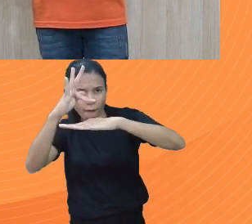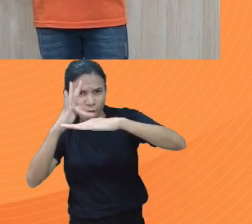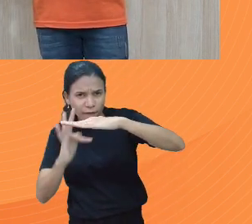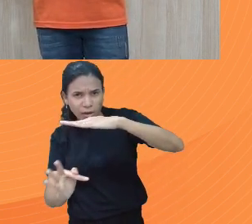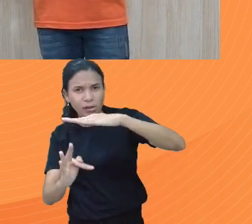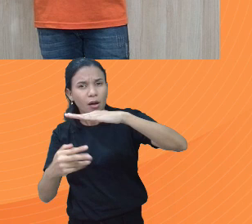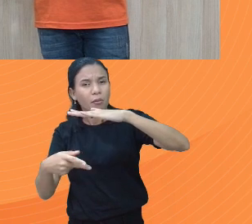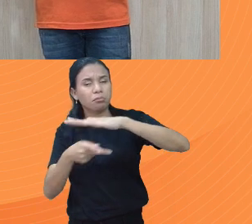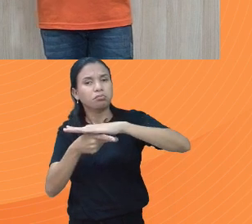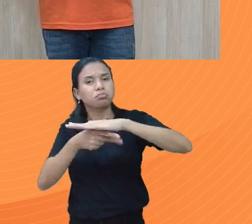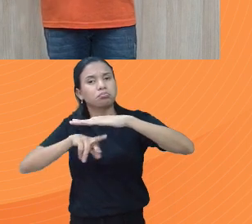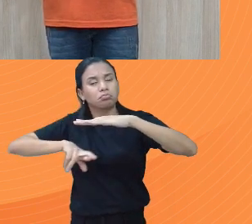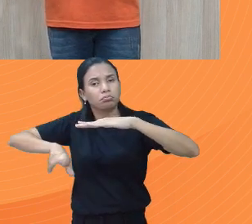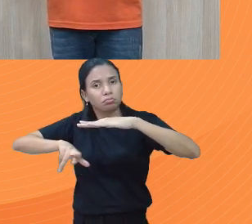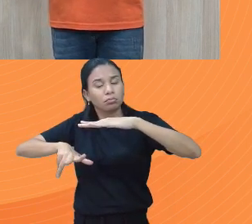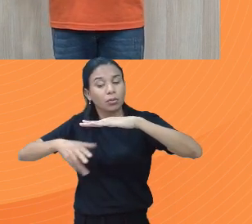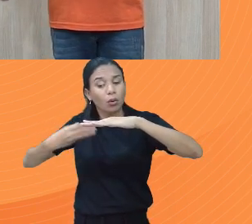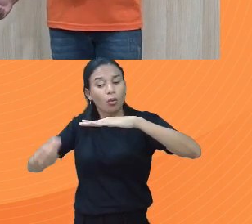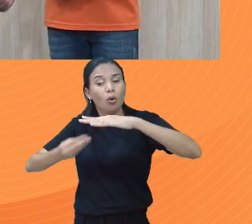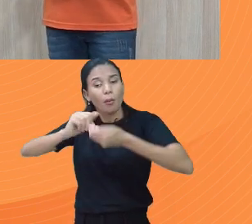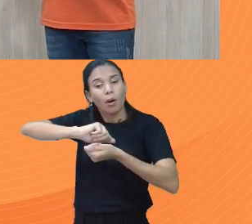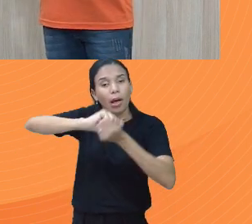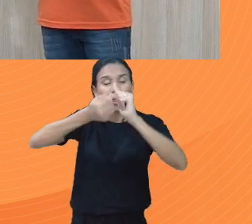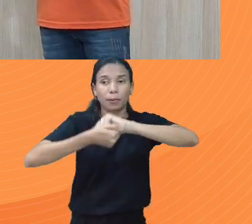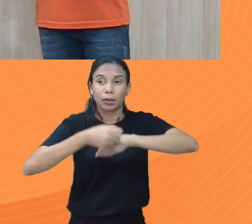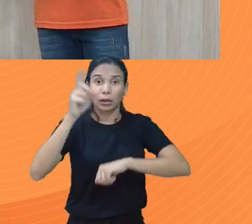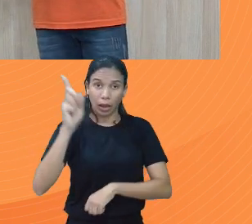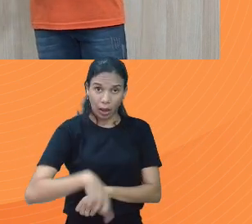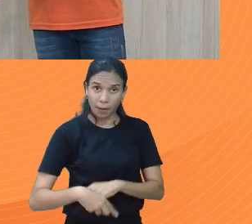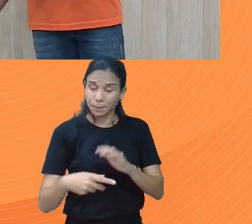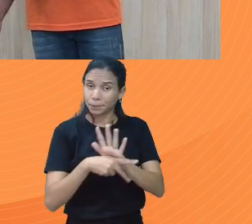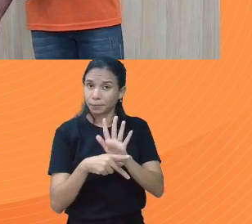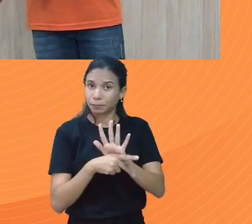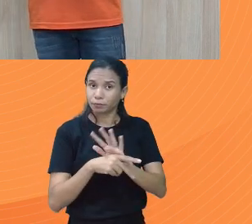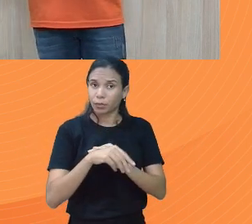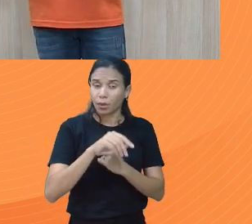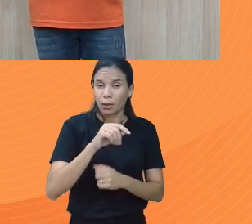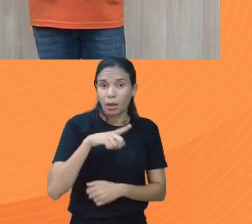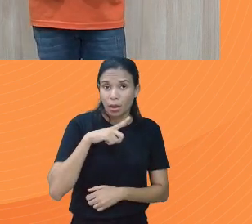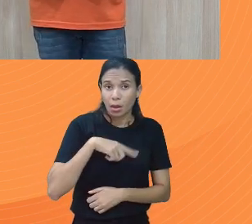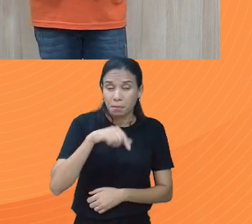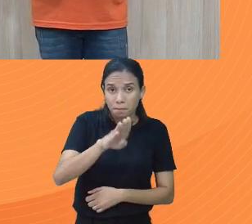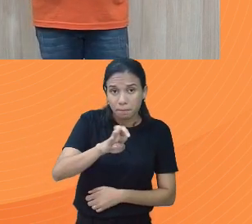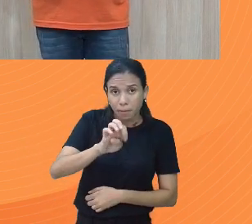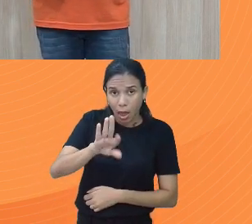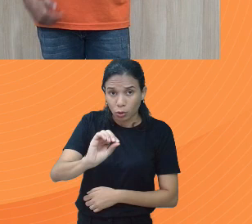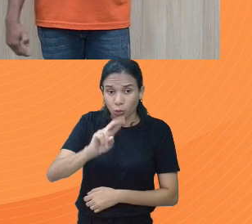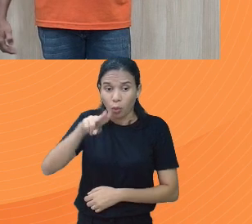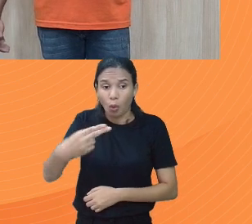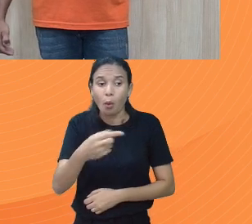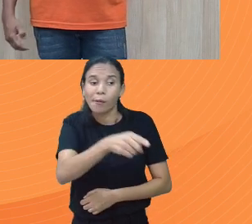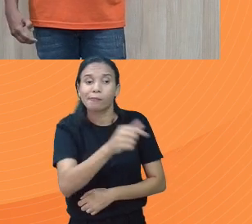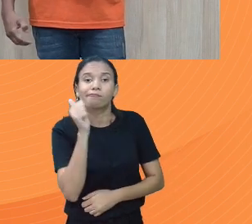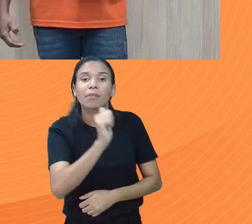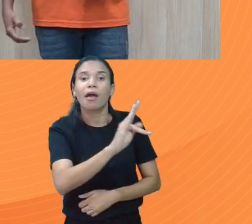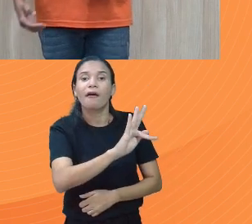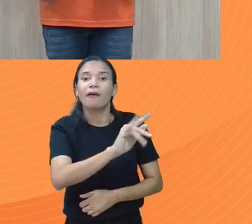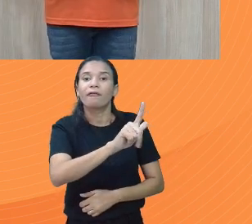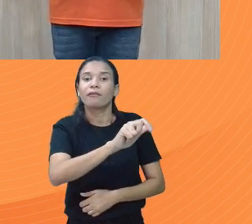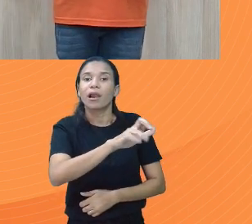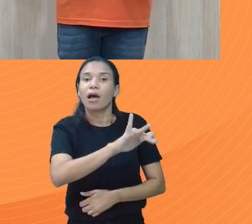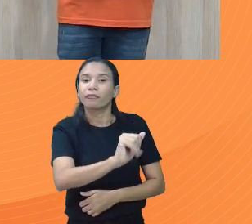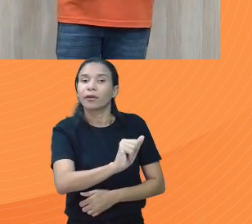Guilherme com o denominador 12, se é equivalente à fração de Beto ou se é equivalente à fração de